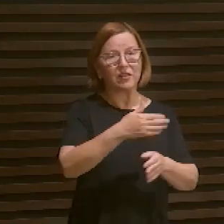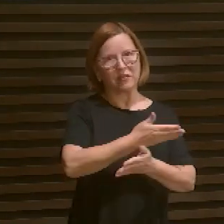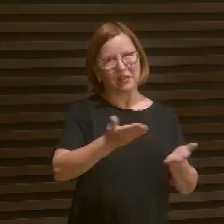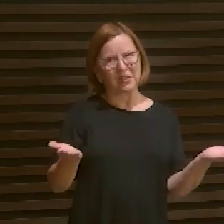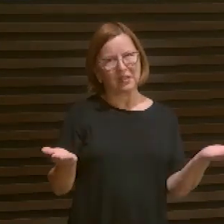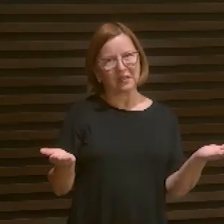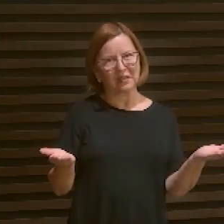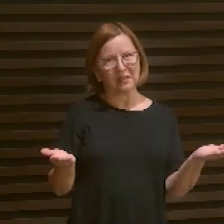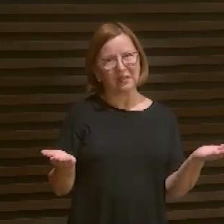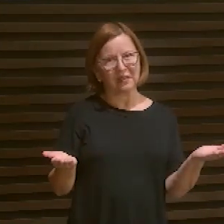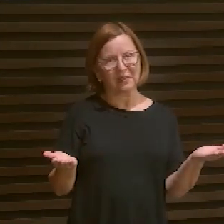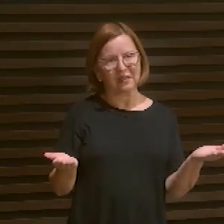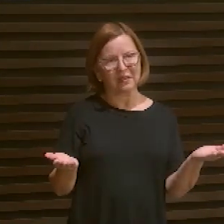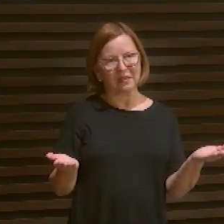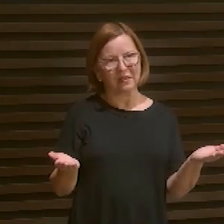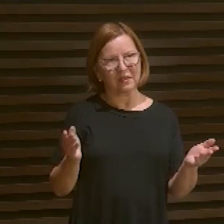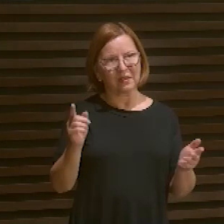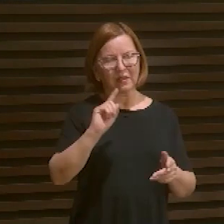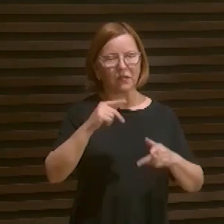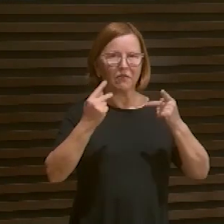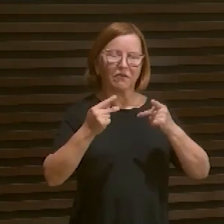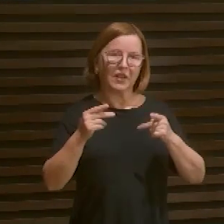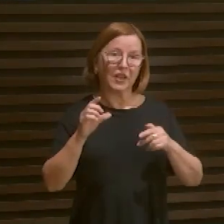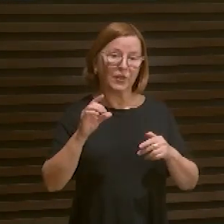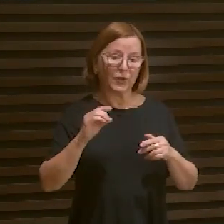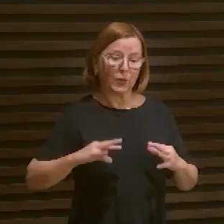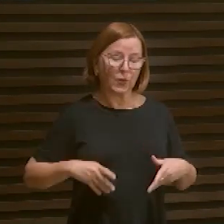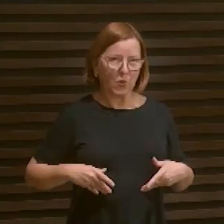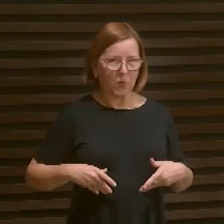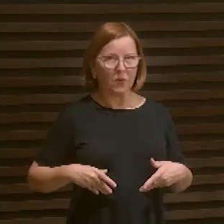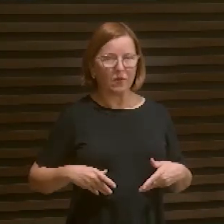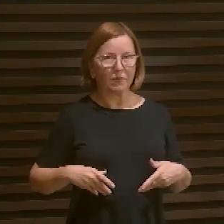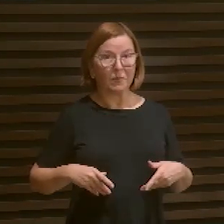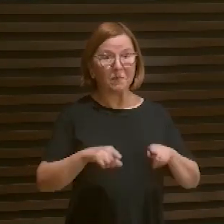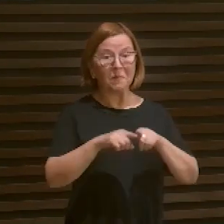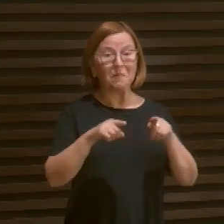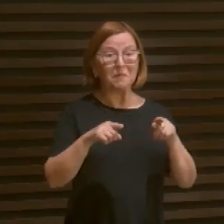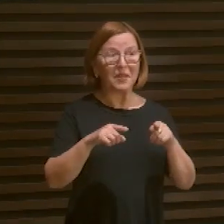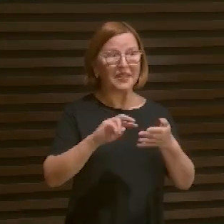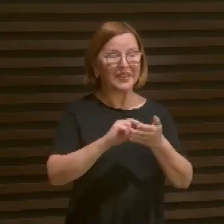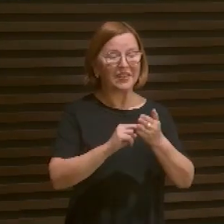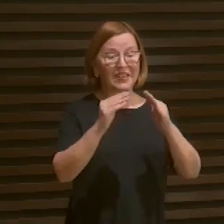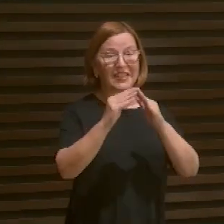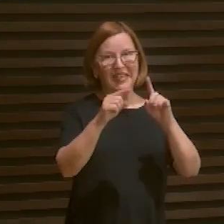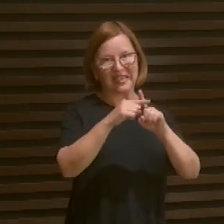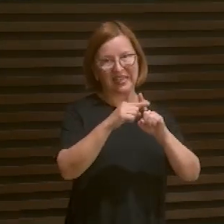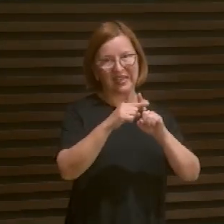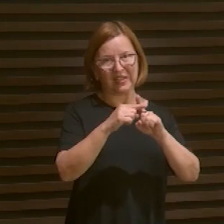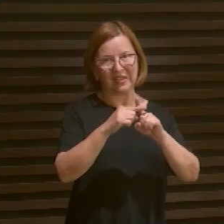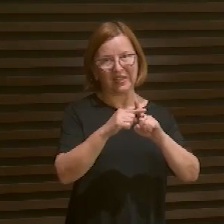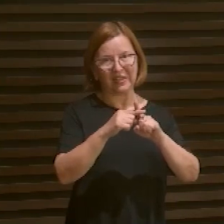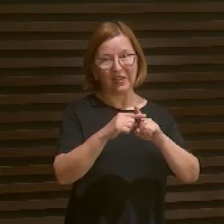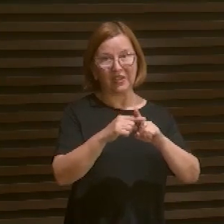vós? Ele não está falando apenas do corpo físico aqui, é o corpo, a igreja, o qual tendes da